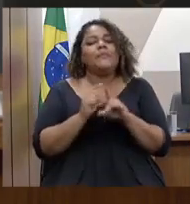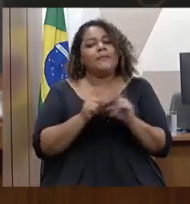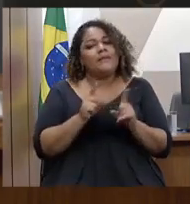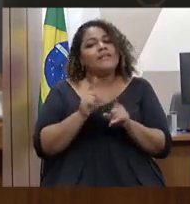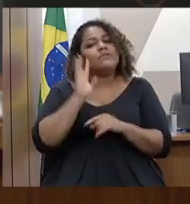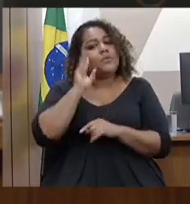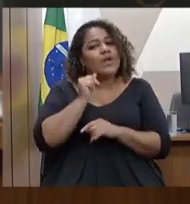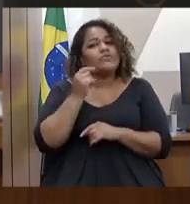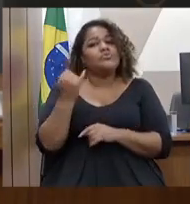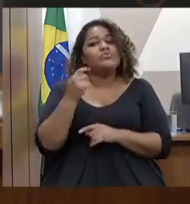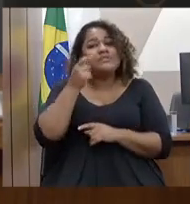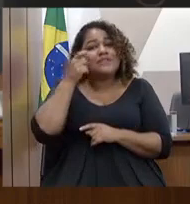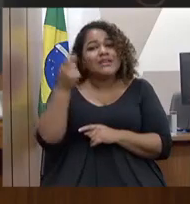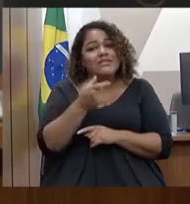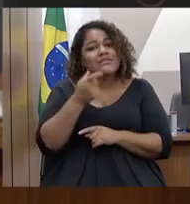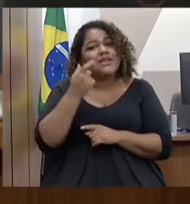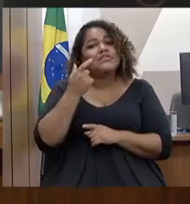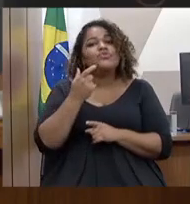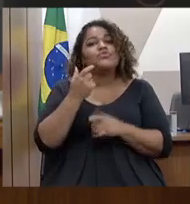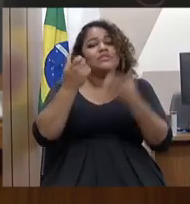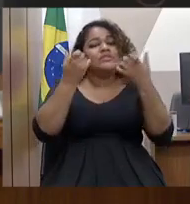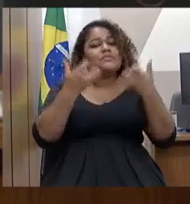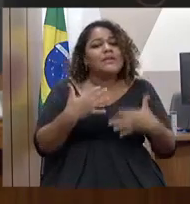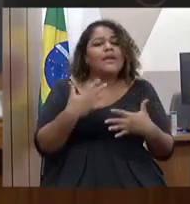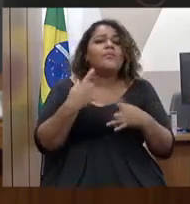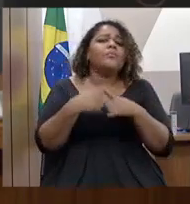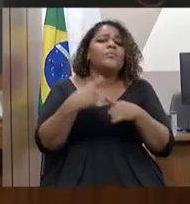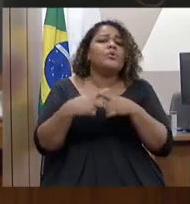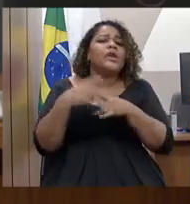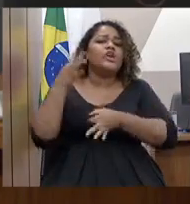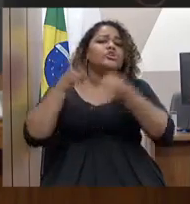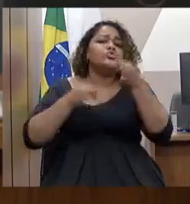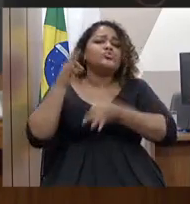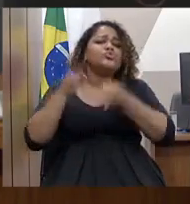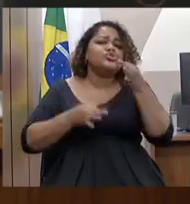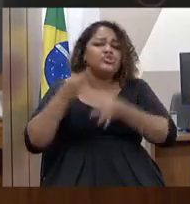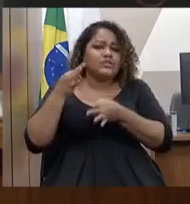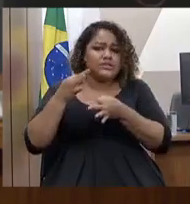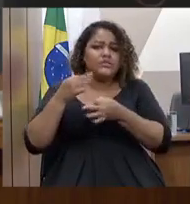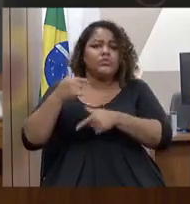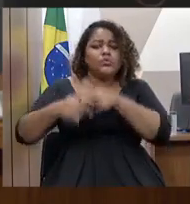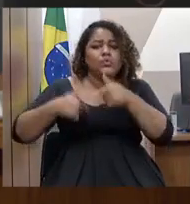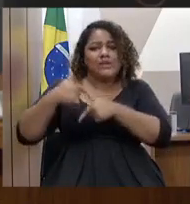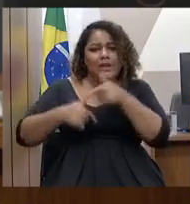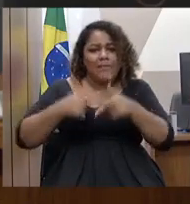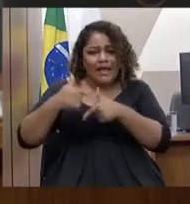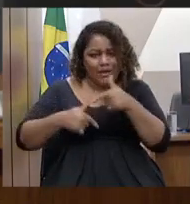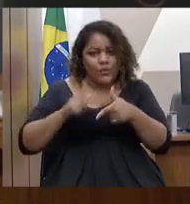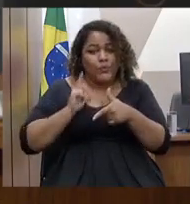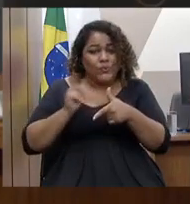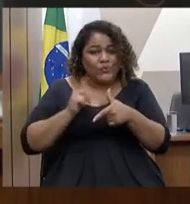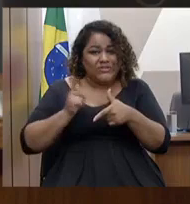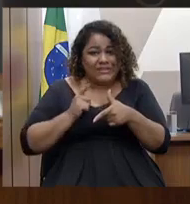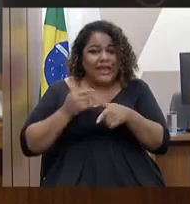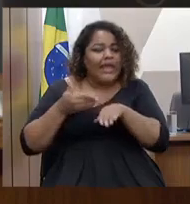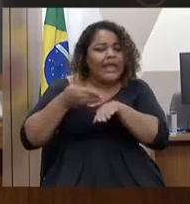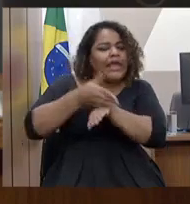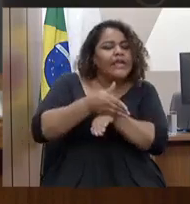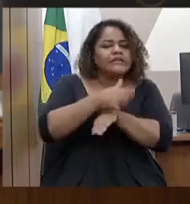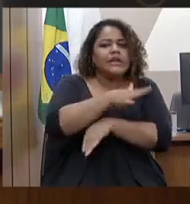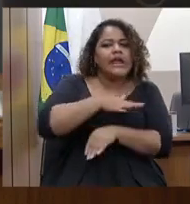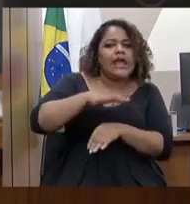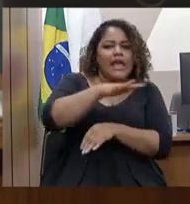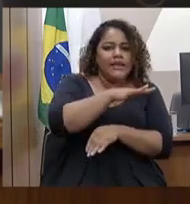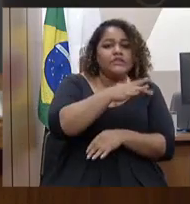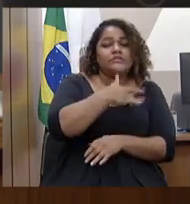acho que seria interessante entender porque que a justiça do trabalho se envolve com a questão da saúde e segurança do trabalho a partir